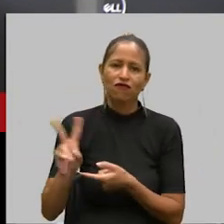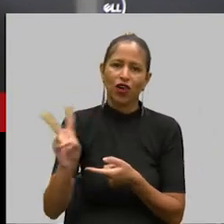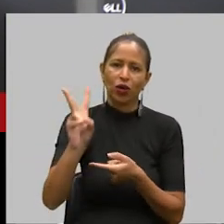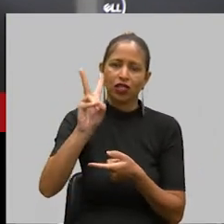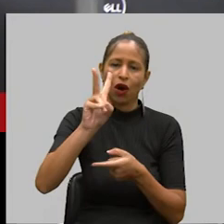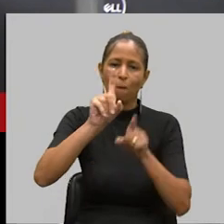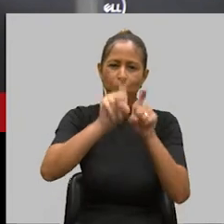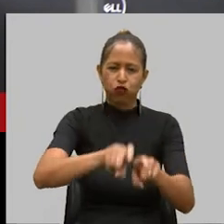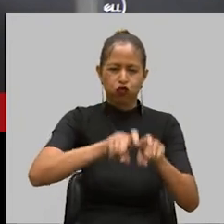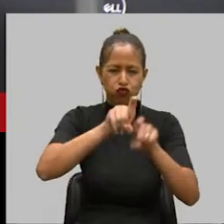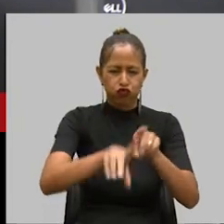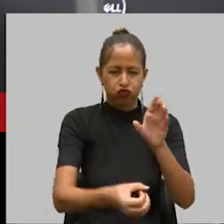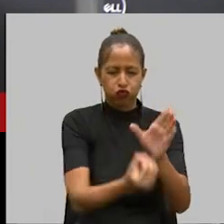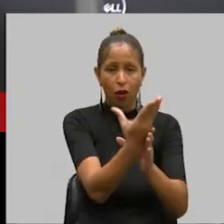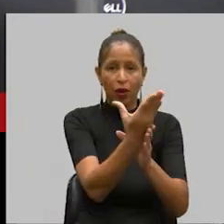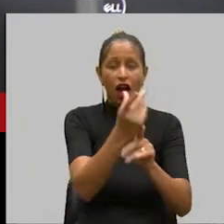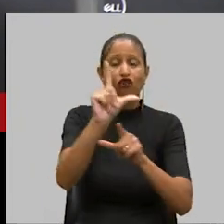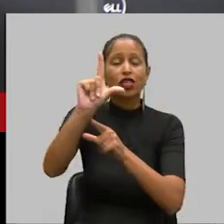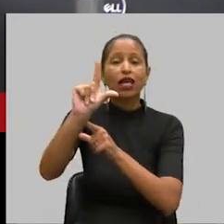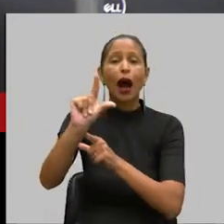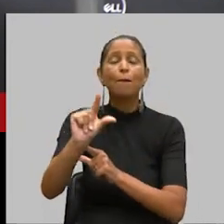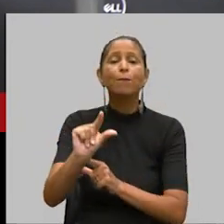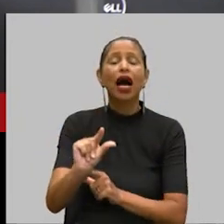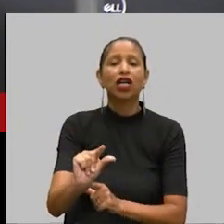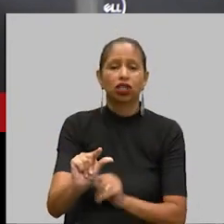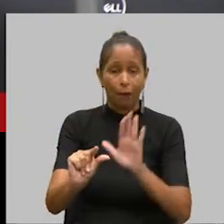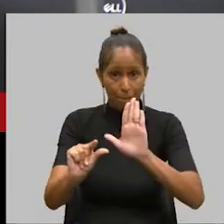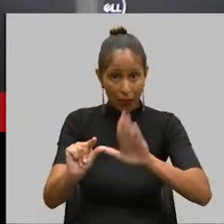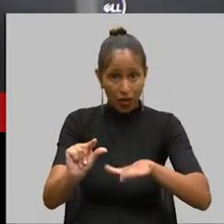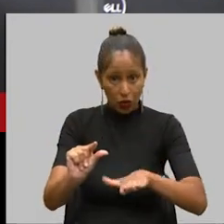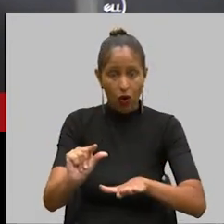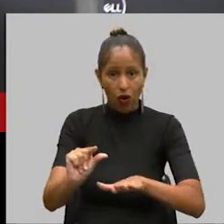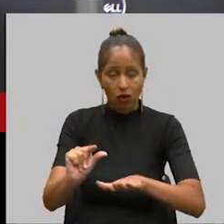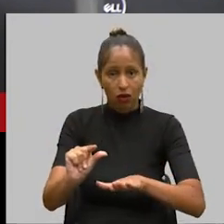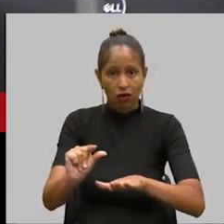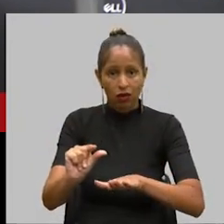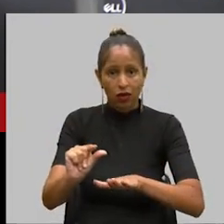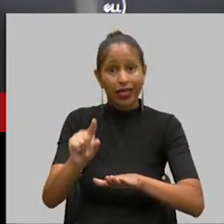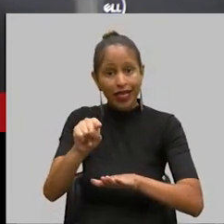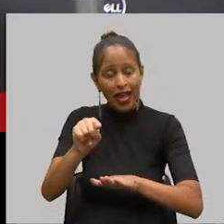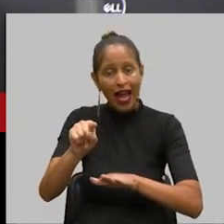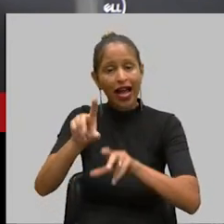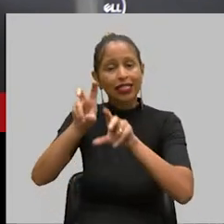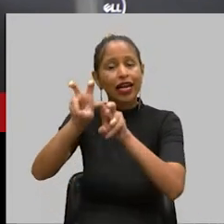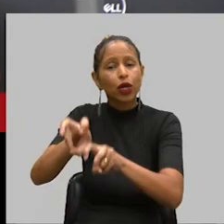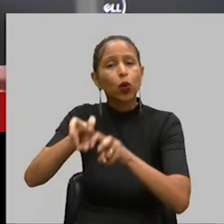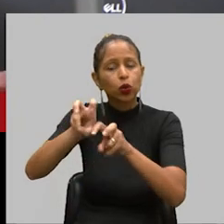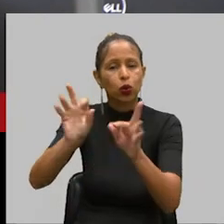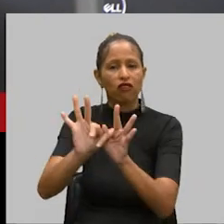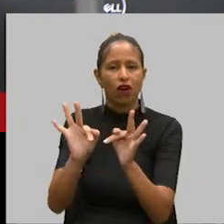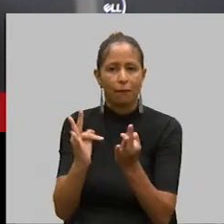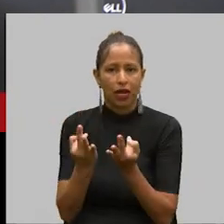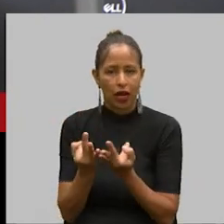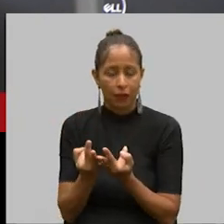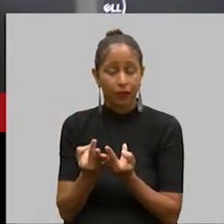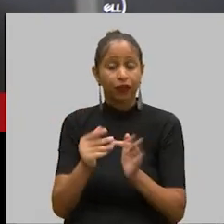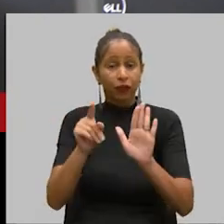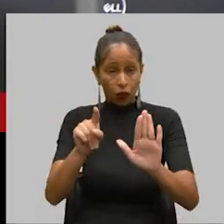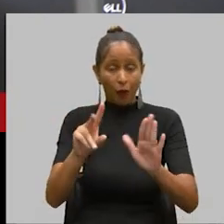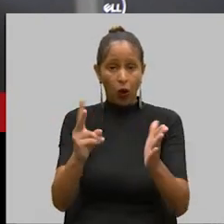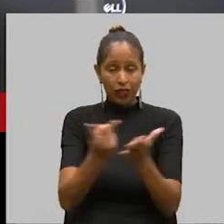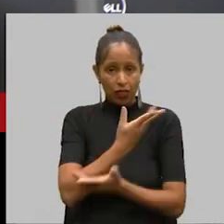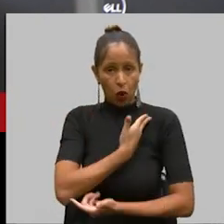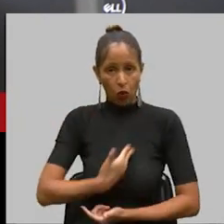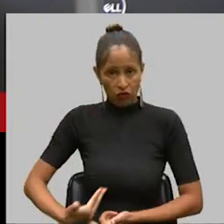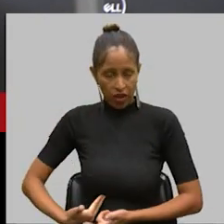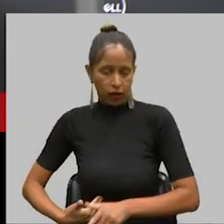produzidos E com isso você abaixa o custo dele porque há produção da Agricultura Familiar uma das medidas tomadas pelo governo